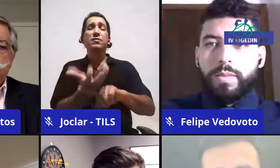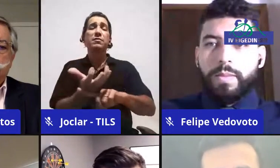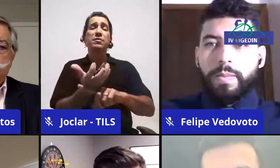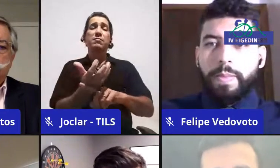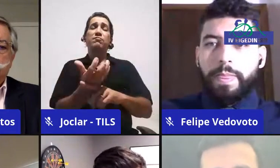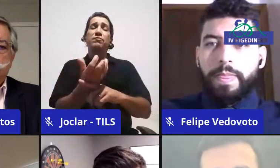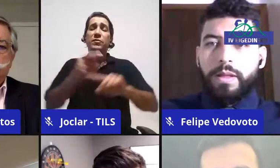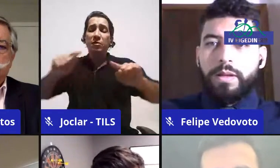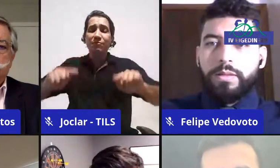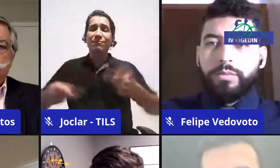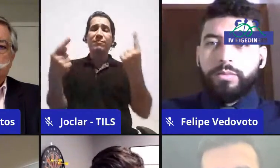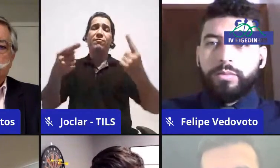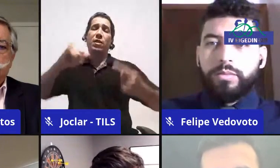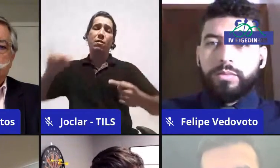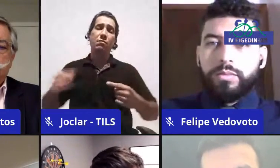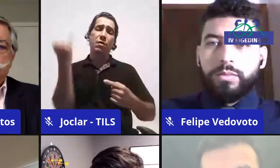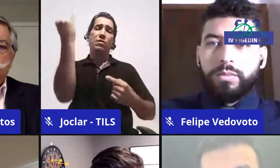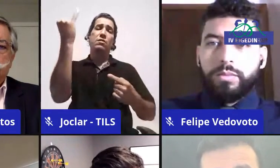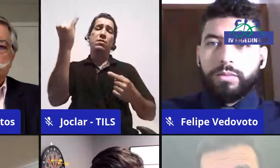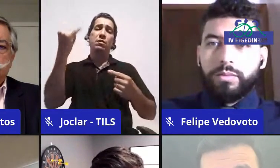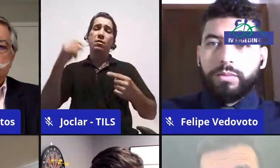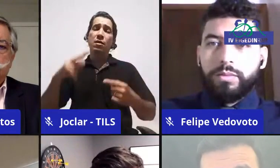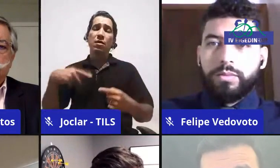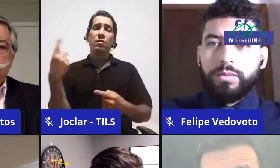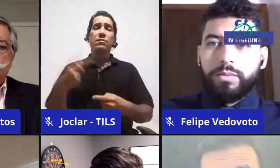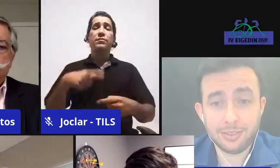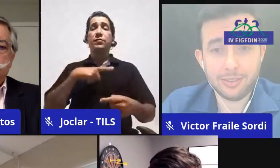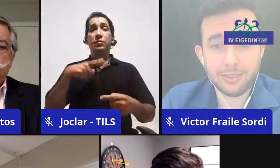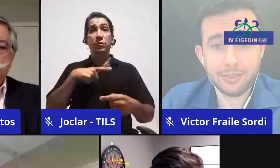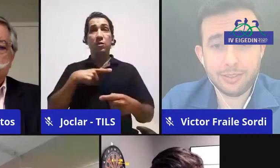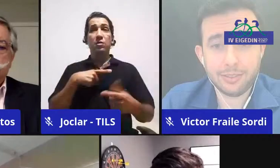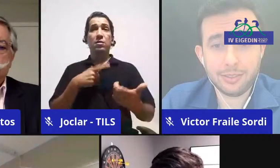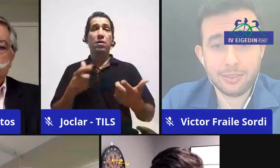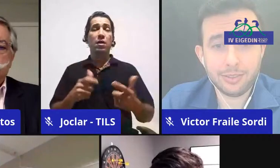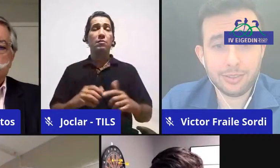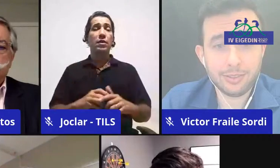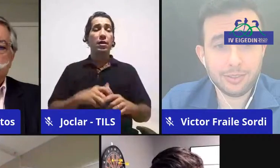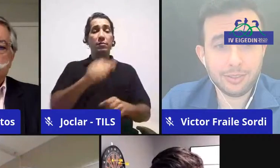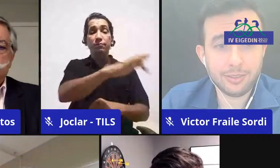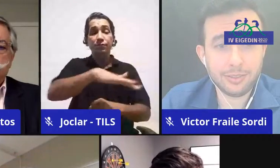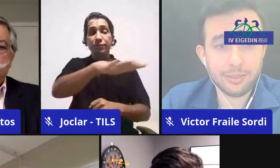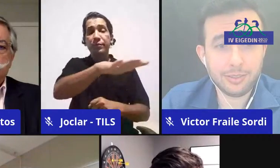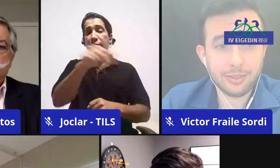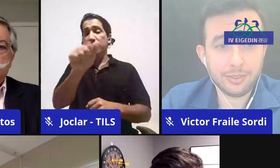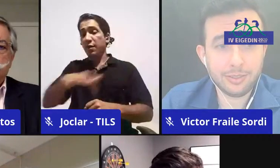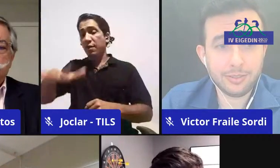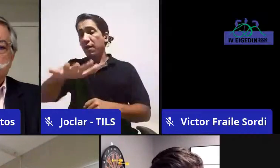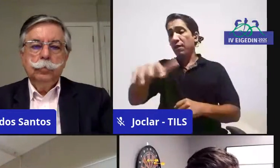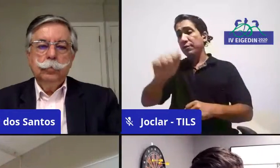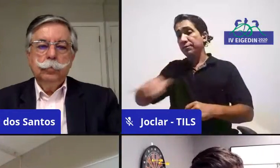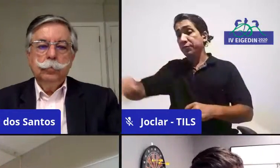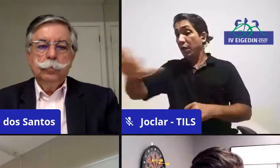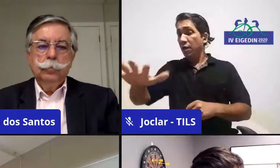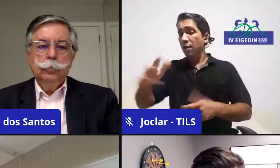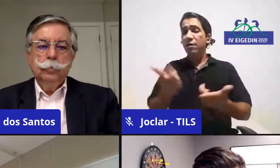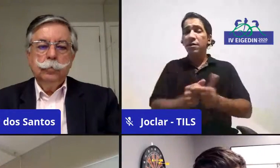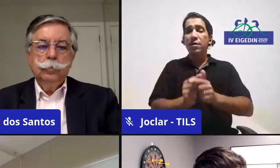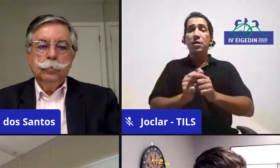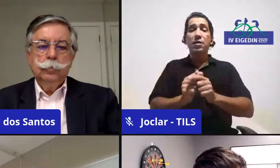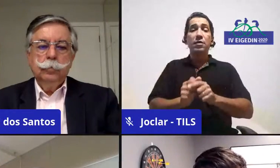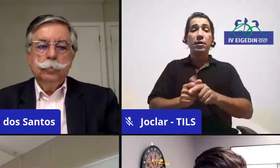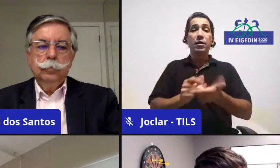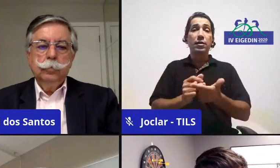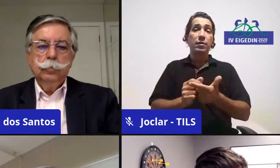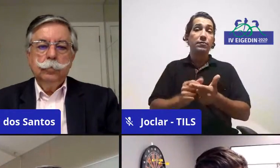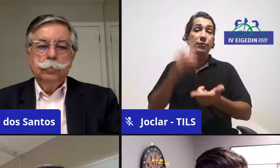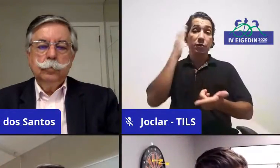a gente tem várias áreas aqui reunidas, né? Então, nós temos alunos, professores,